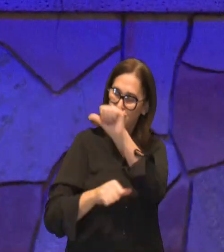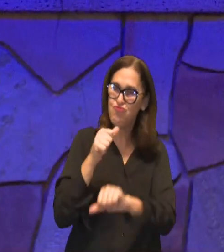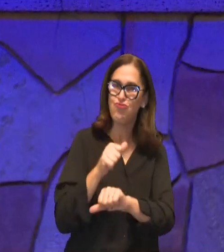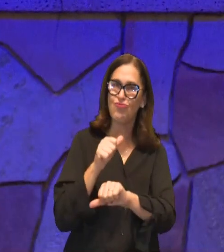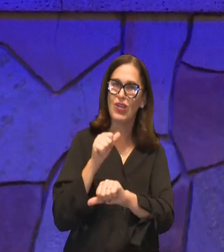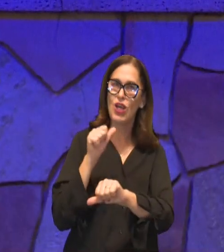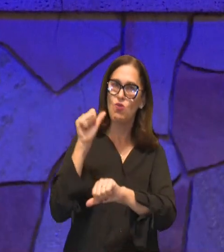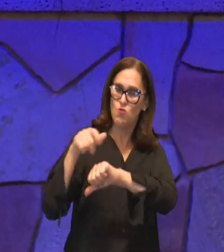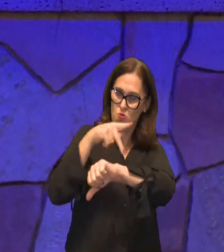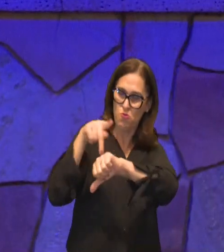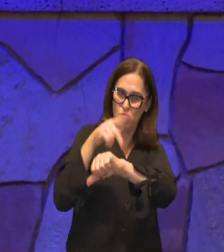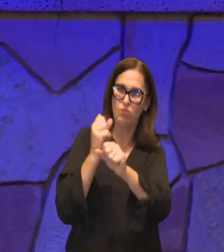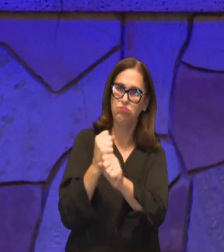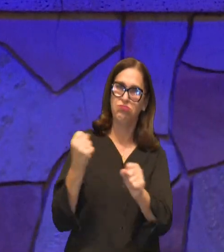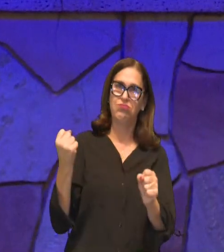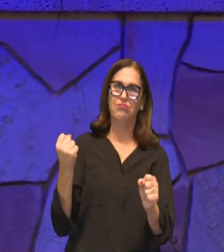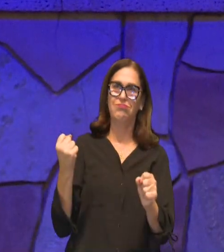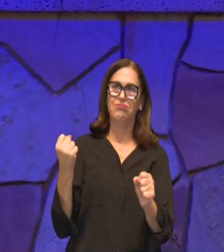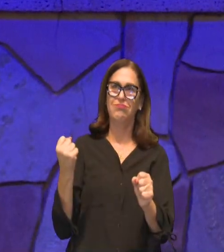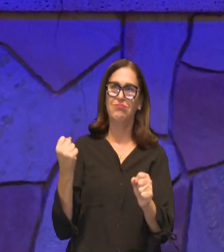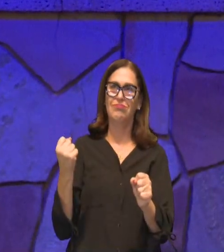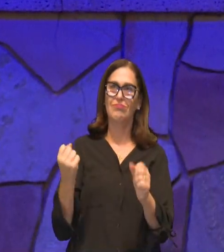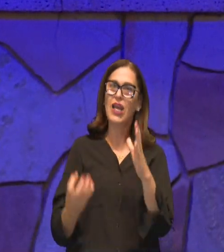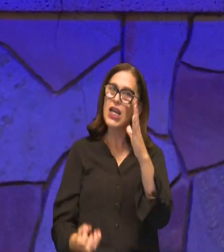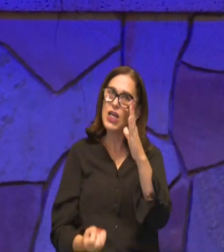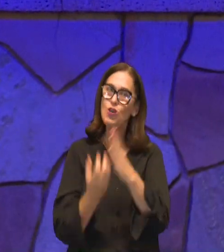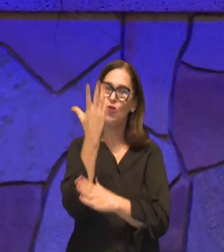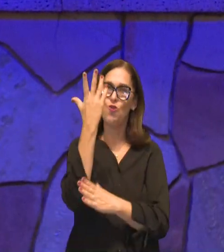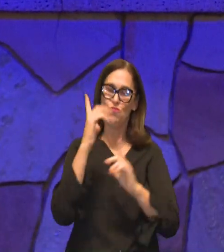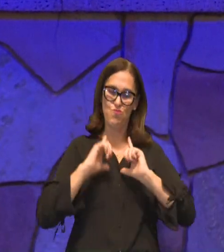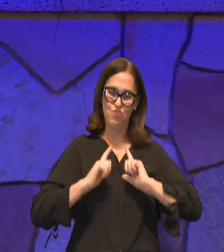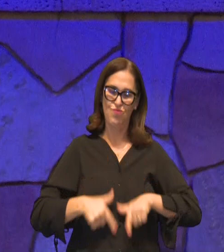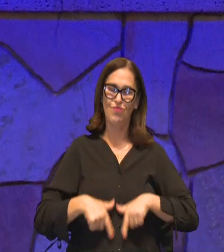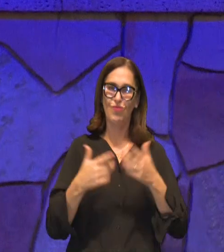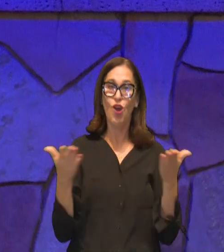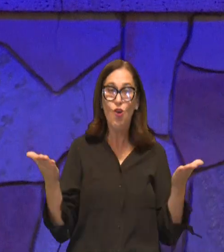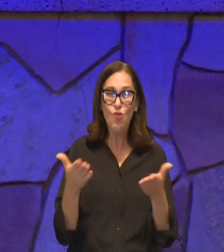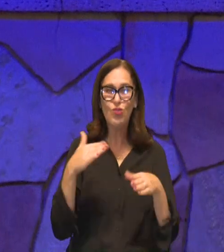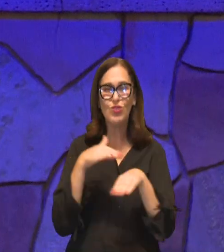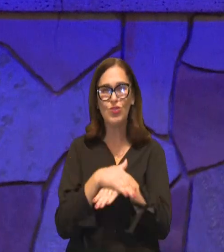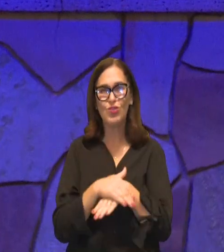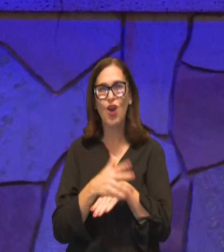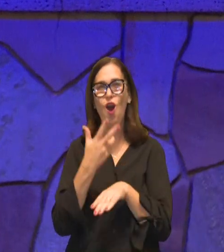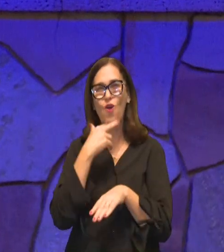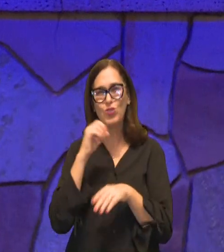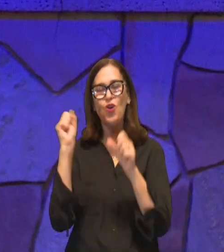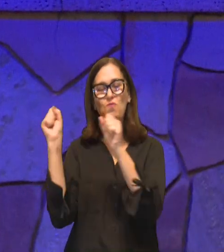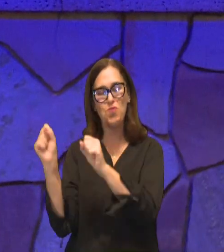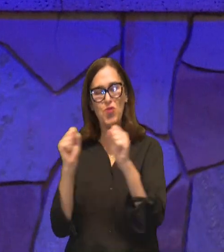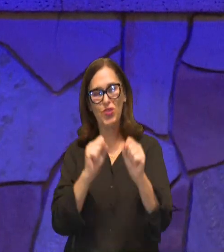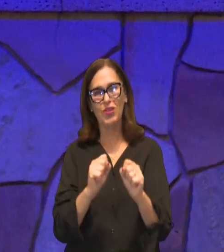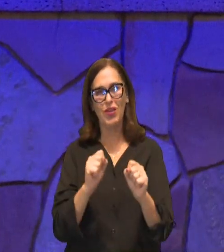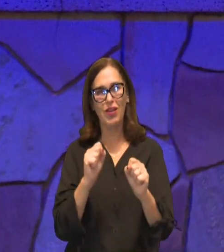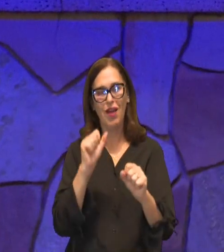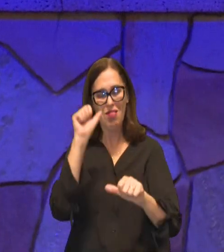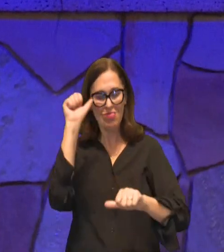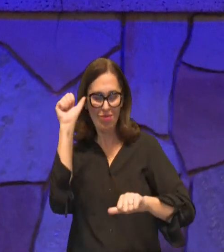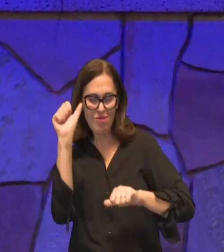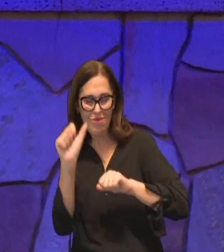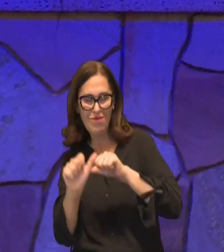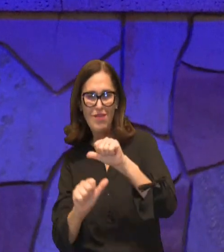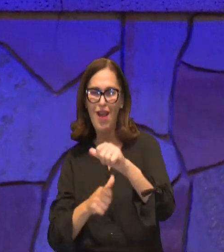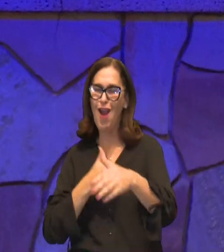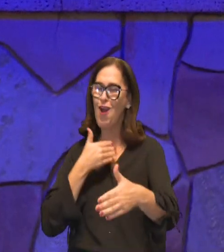a nação de Israel. Nessa noite, O Senhor tem poder para